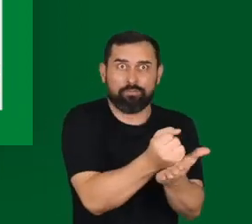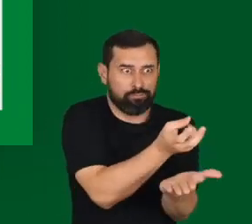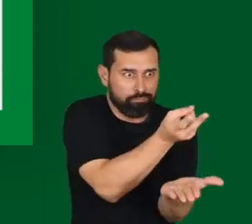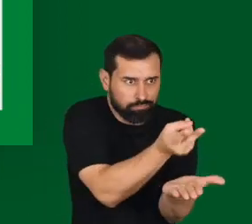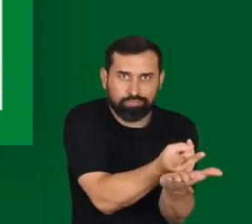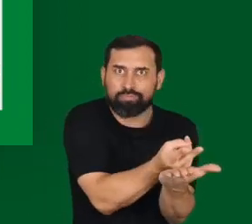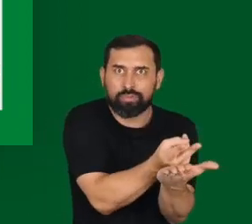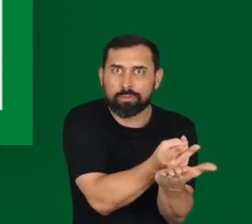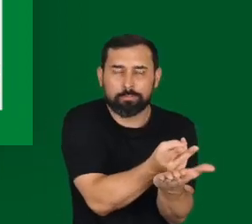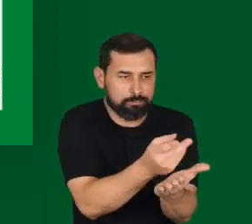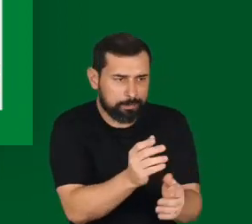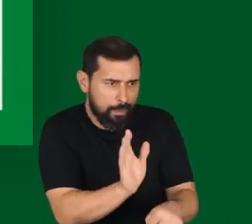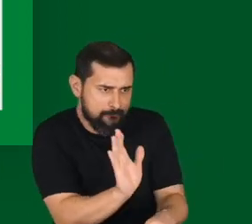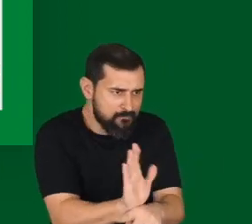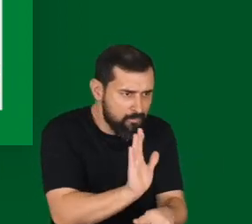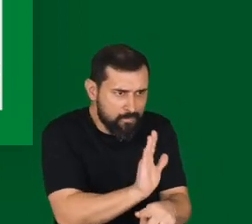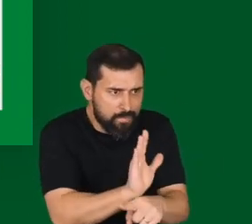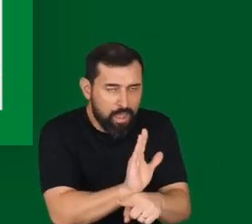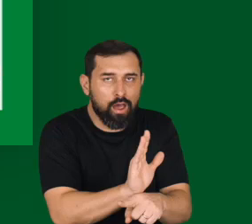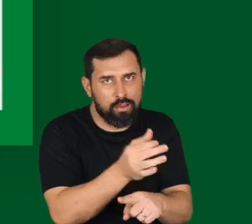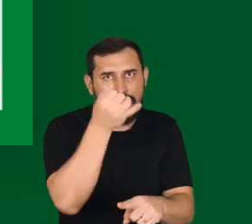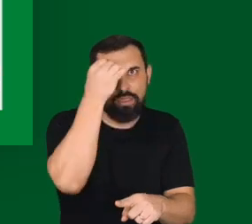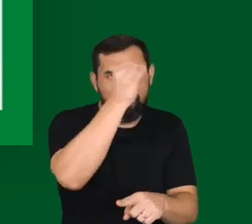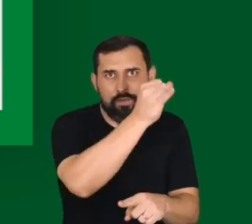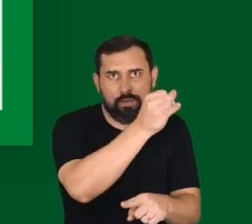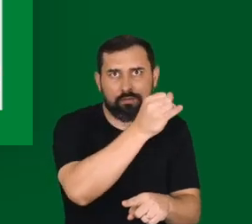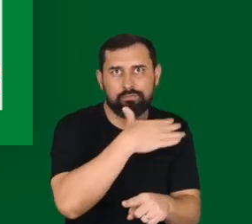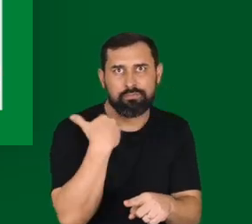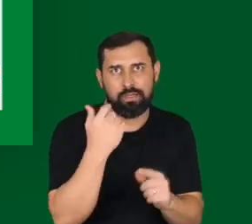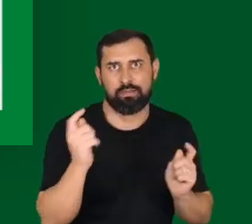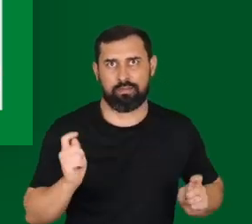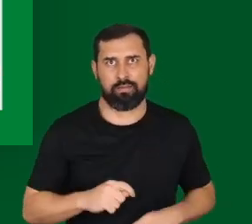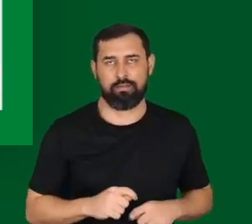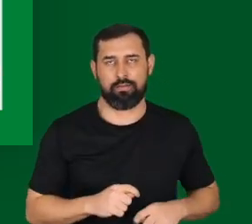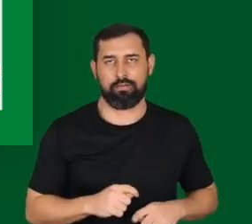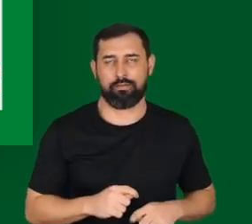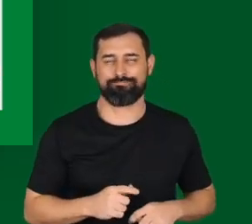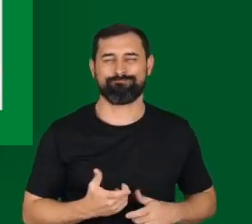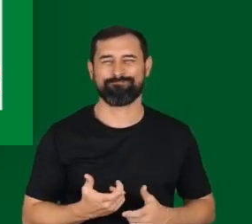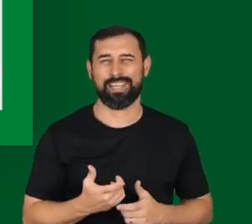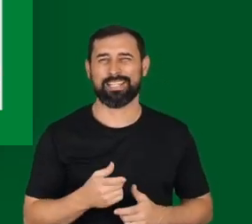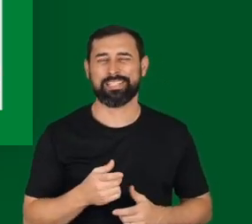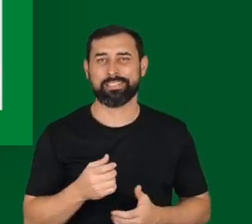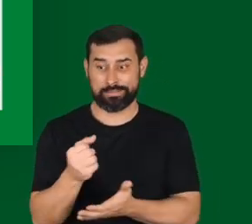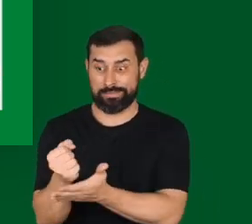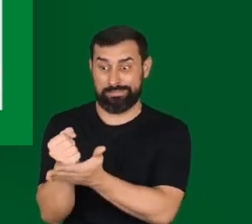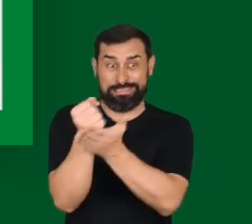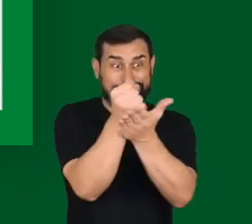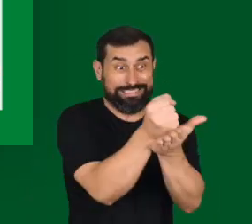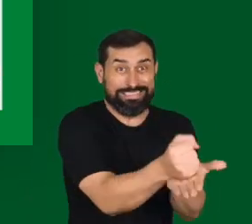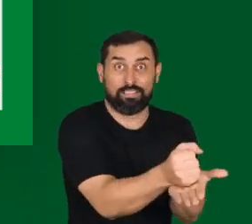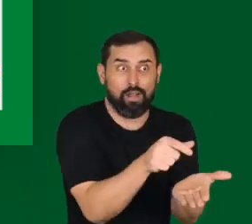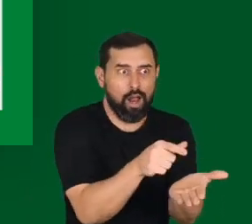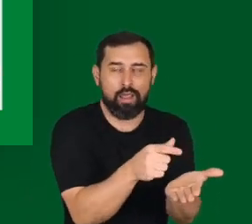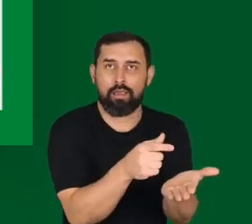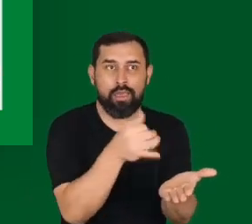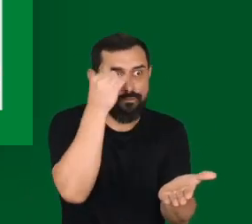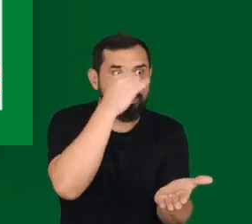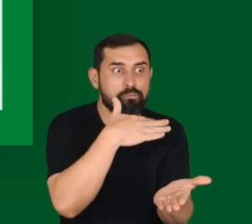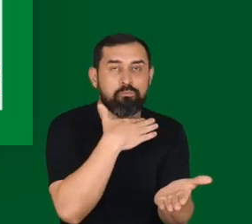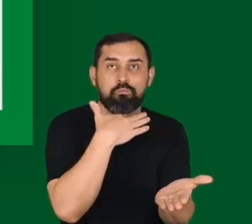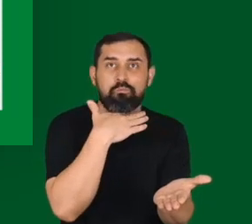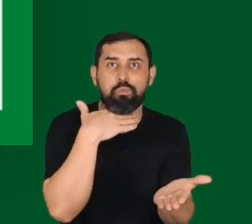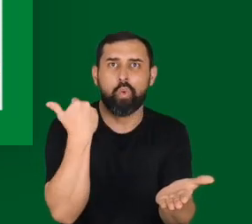do centro de cirúrgico sendo abordado, para evitar essa causa de morte. E as principais mortes decorrentes nesse